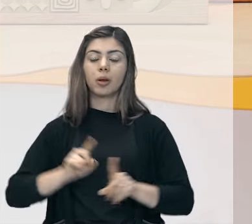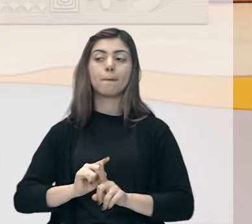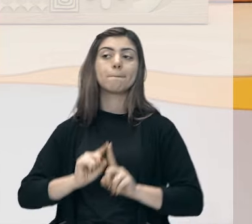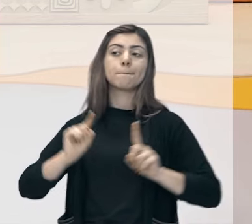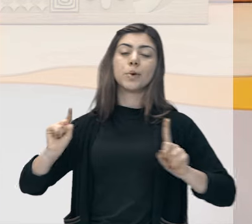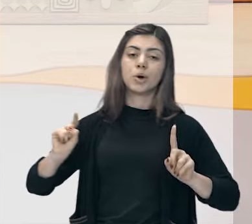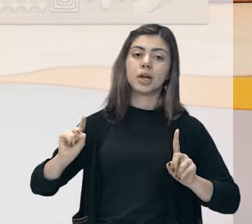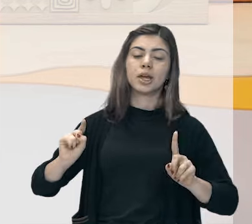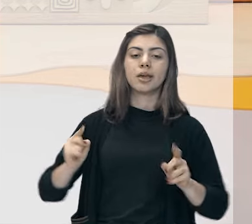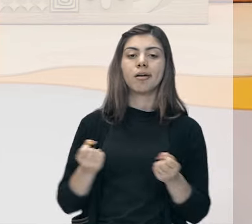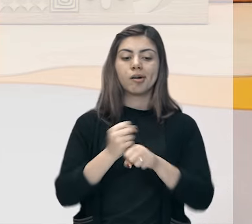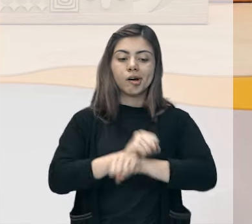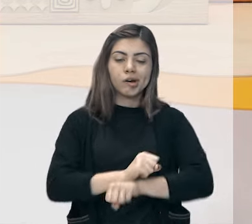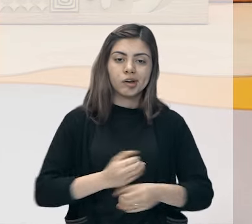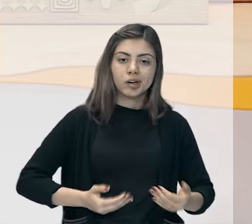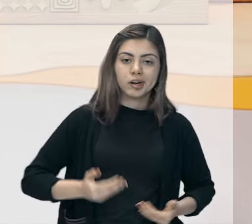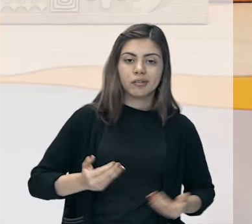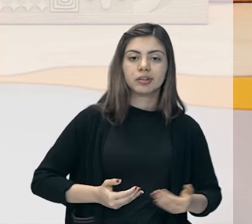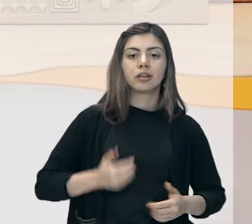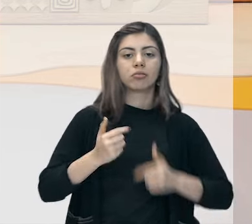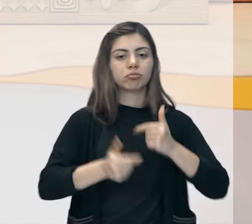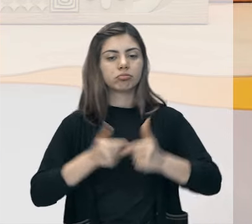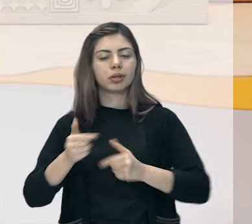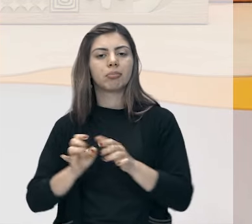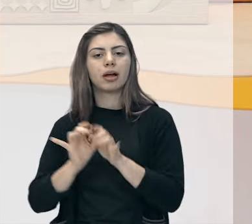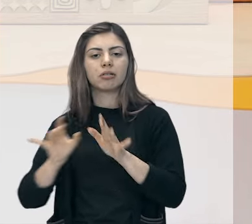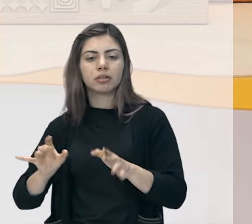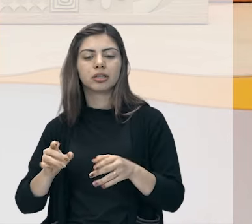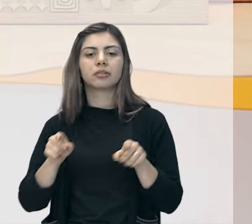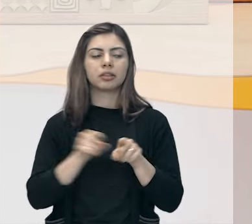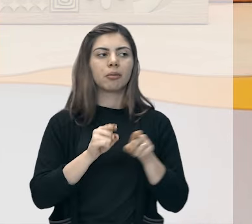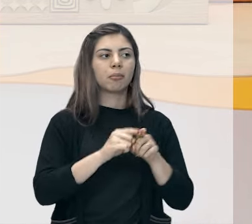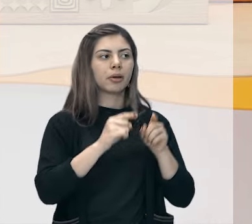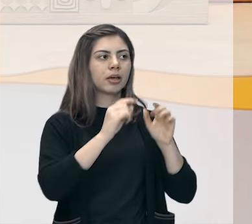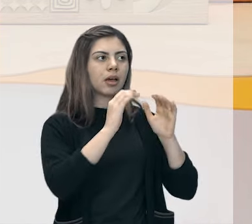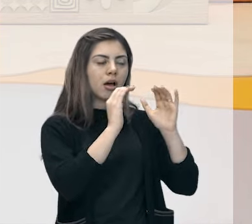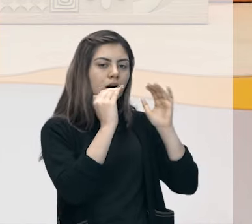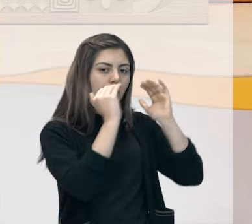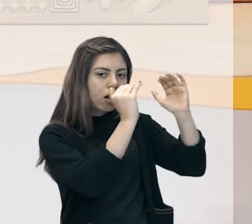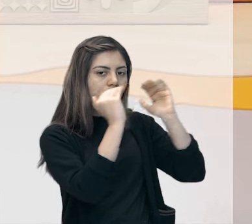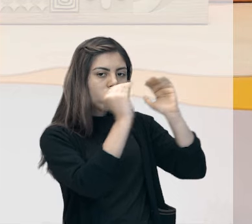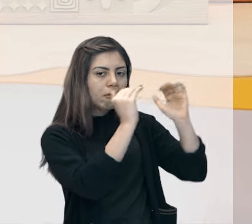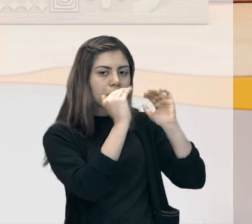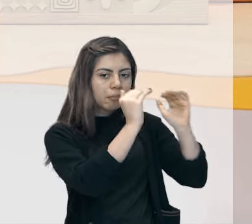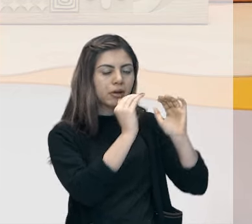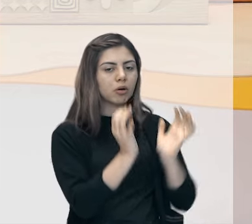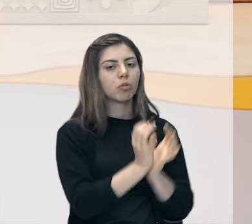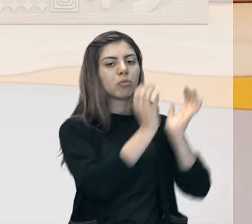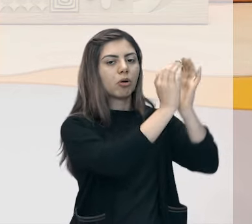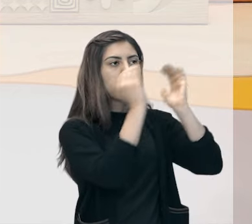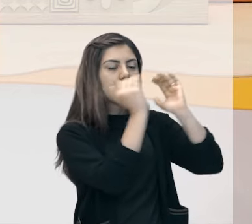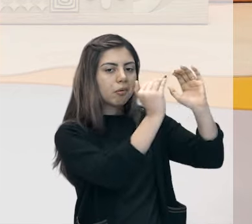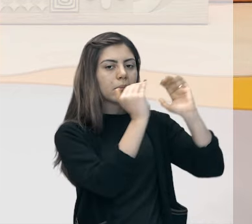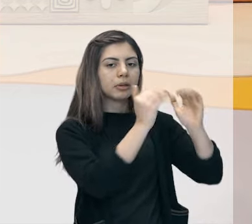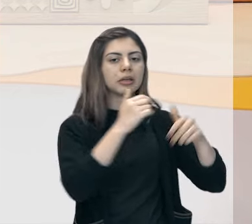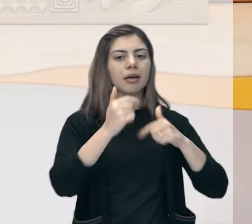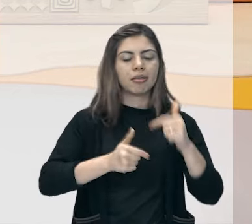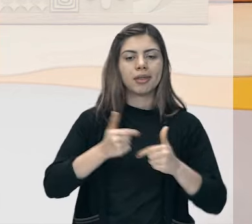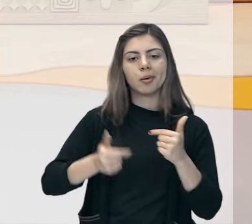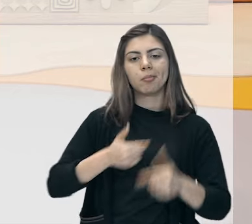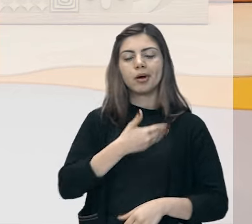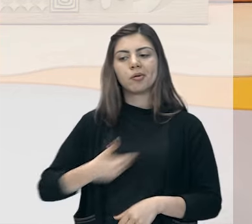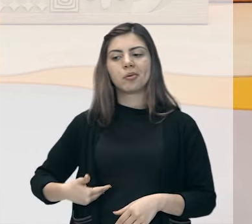o trabalho livre e a servidão eram elementos comuns da estrutura econômica e social da